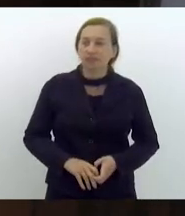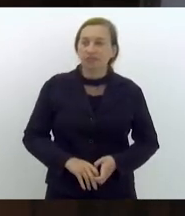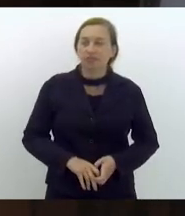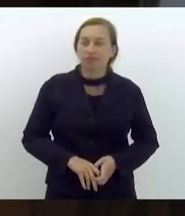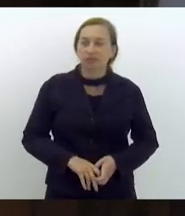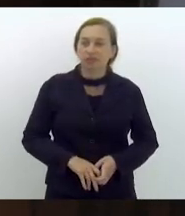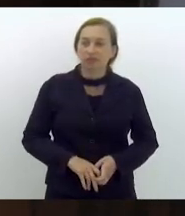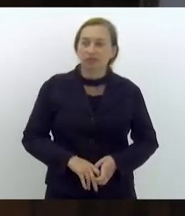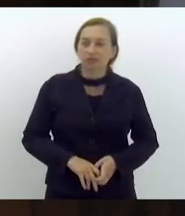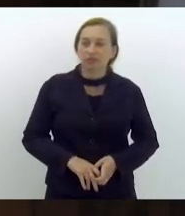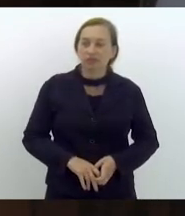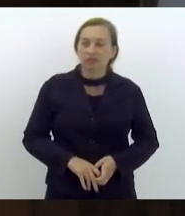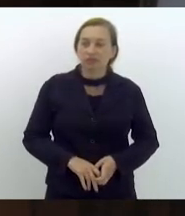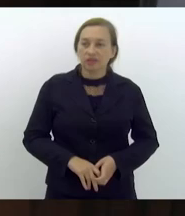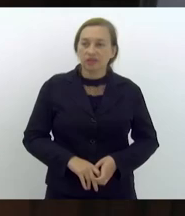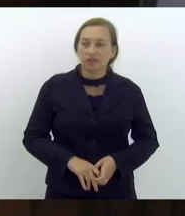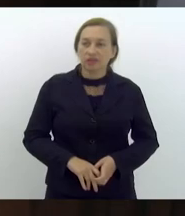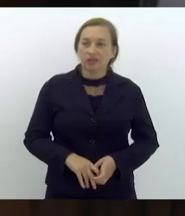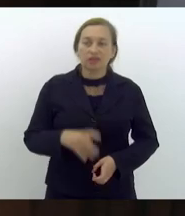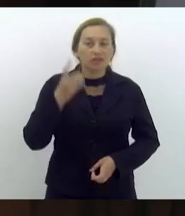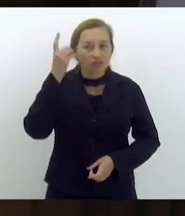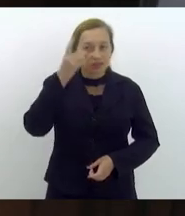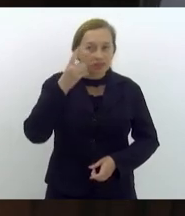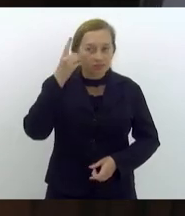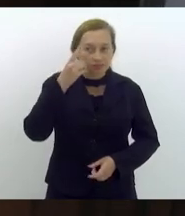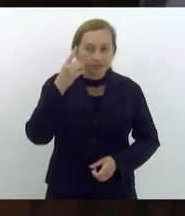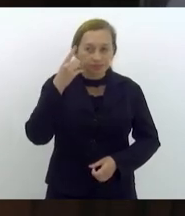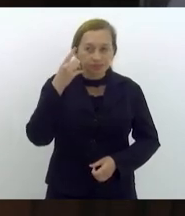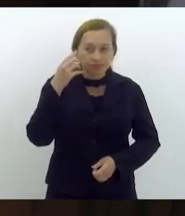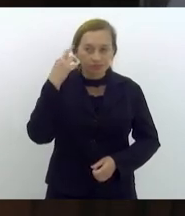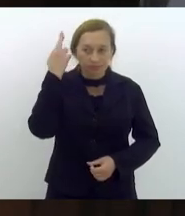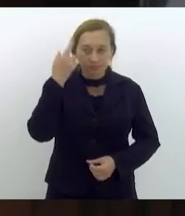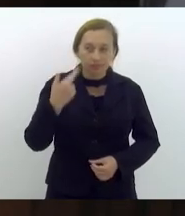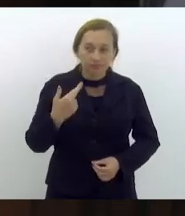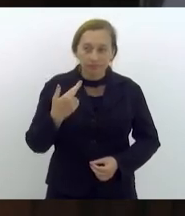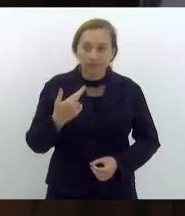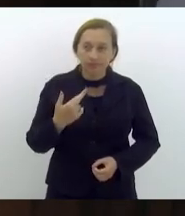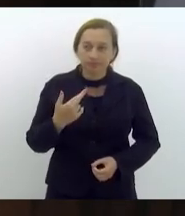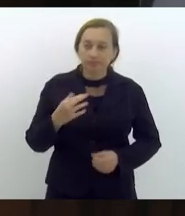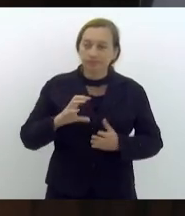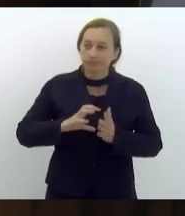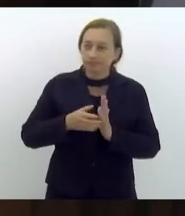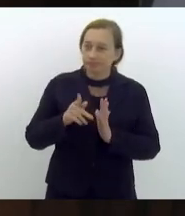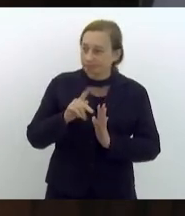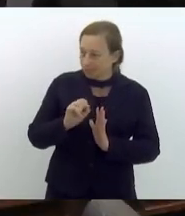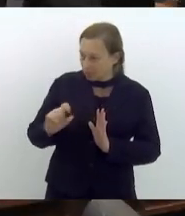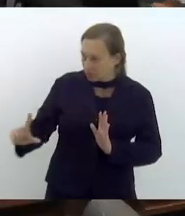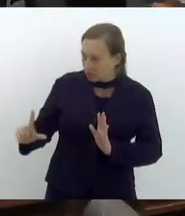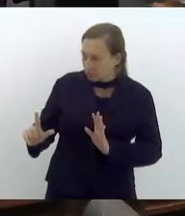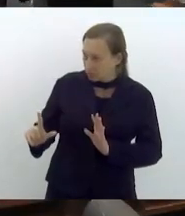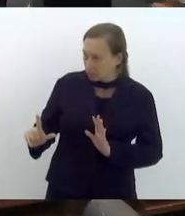Deputado deputada Renata para encaminhar pela bancada do Sol